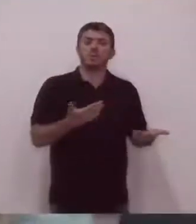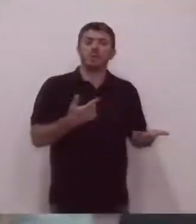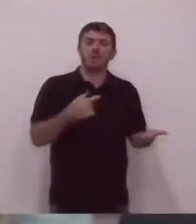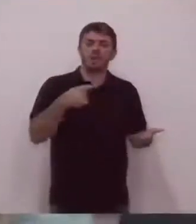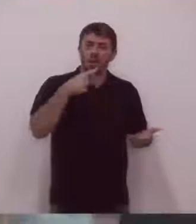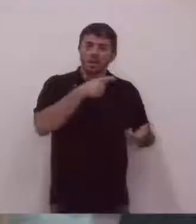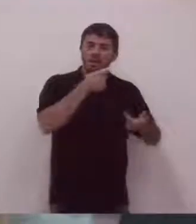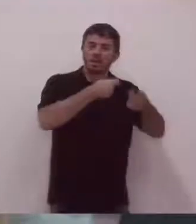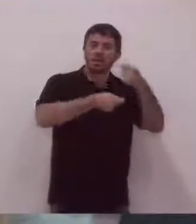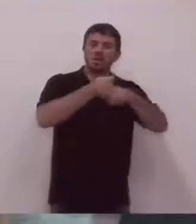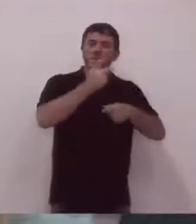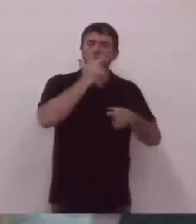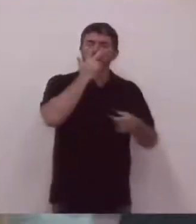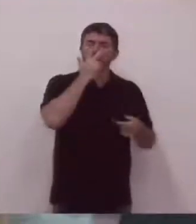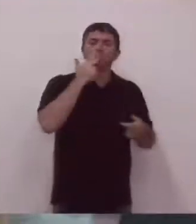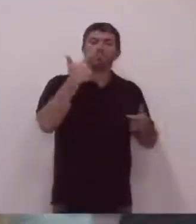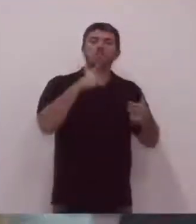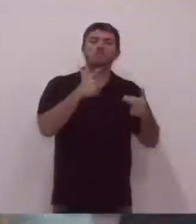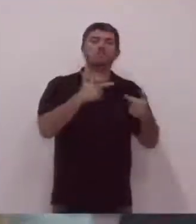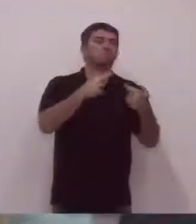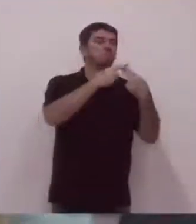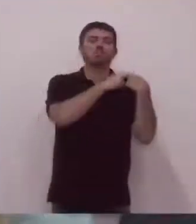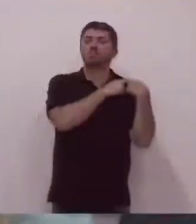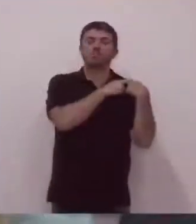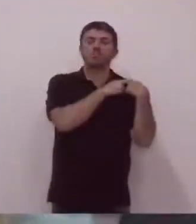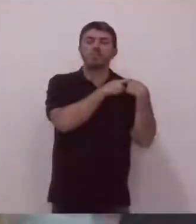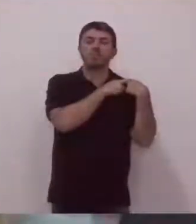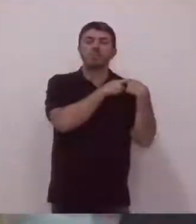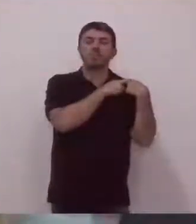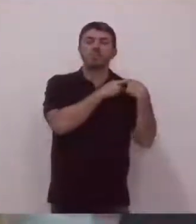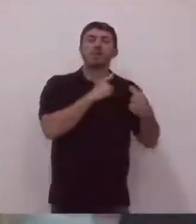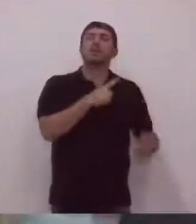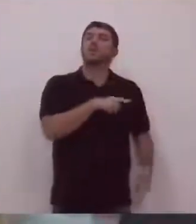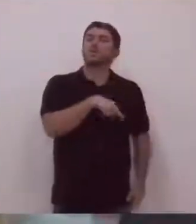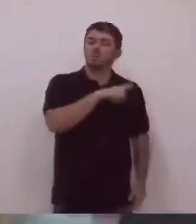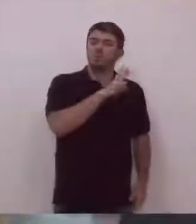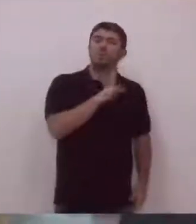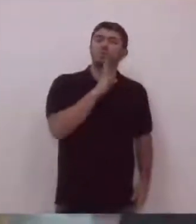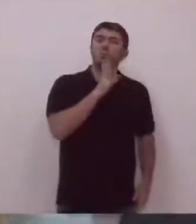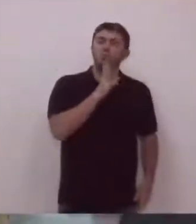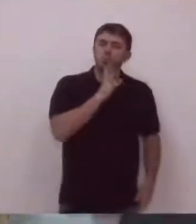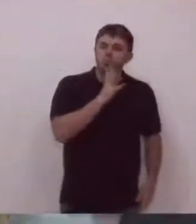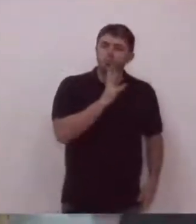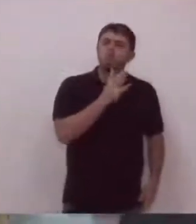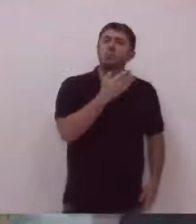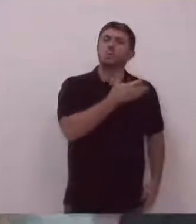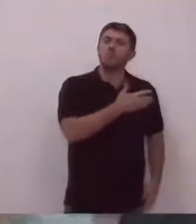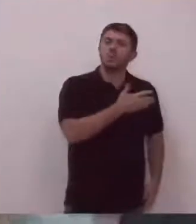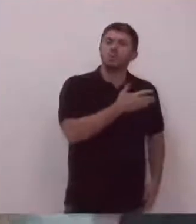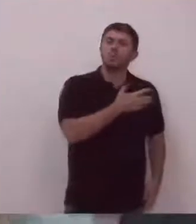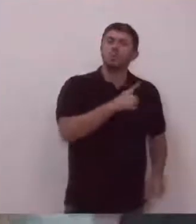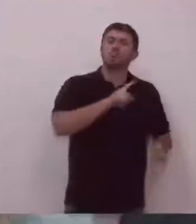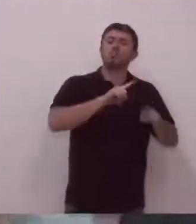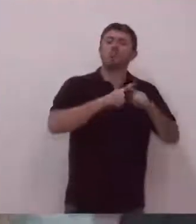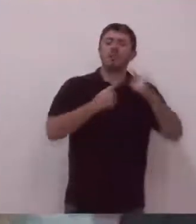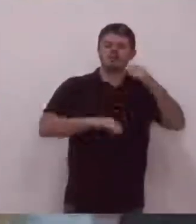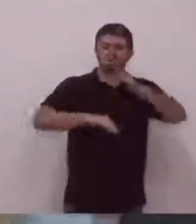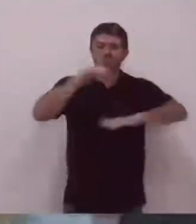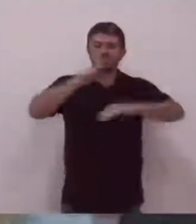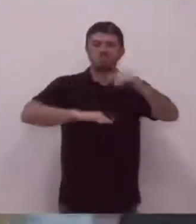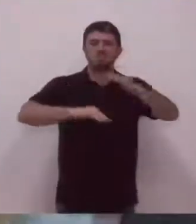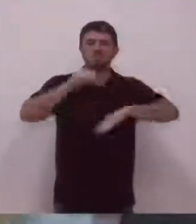gestão incompetente. Conhecimento havia, habilidade política havia e uma atitude péssima. Porque